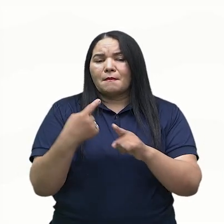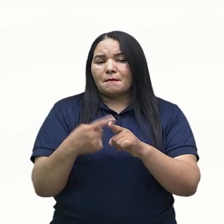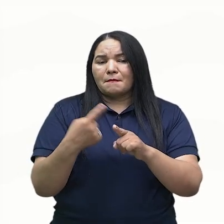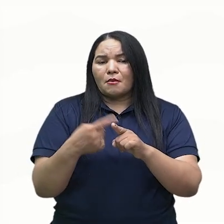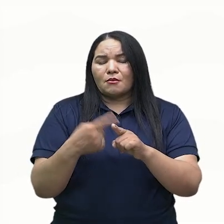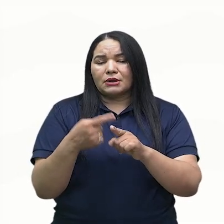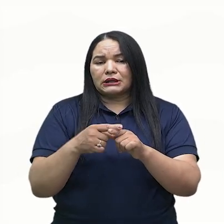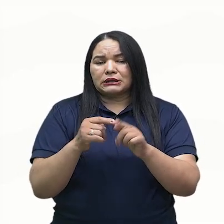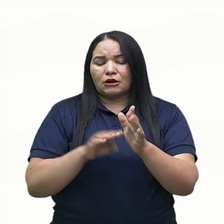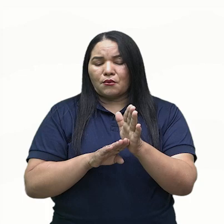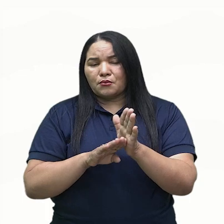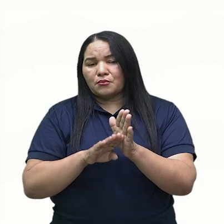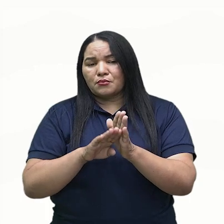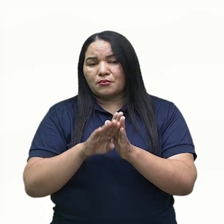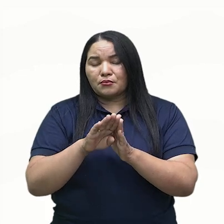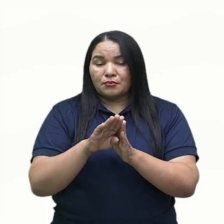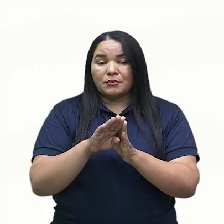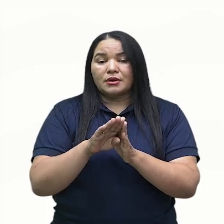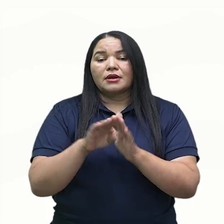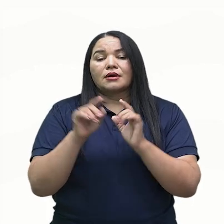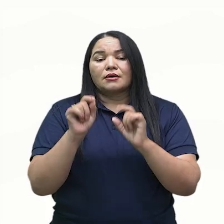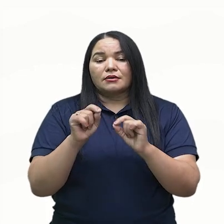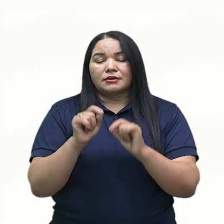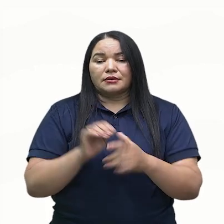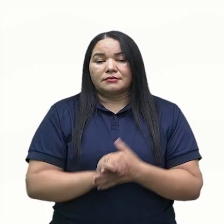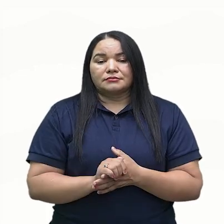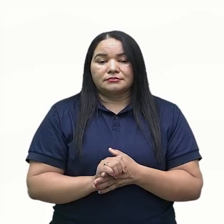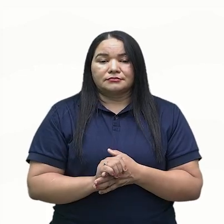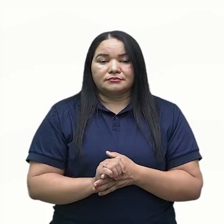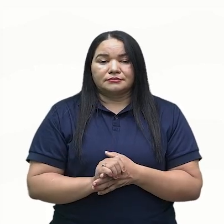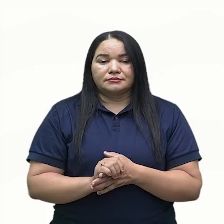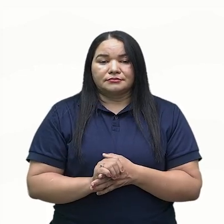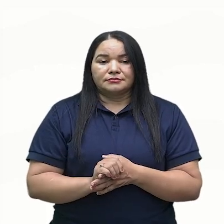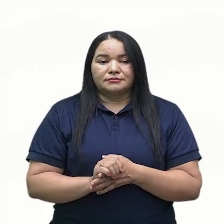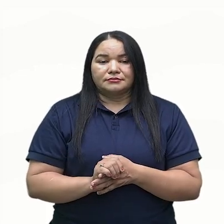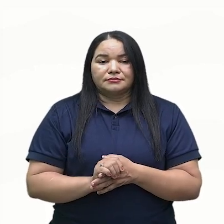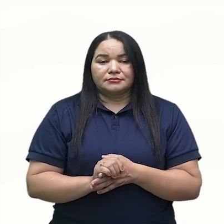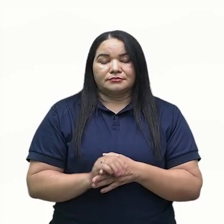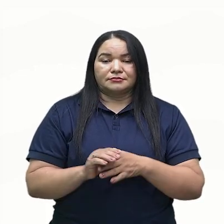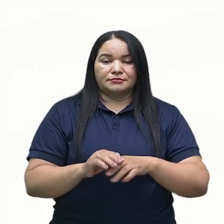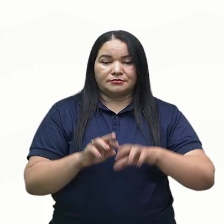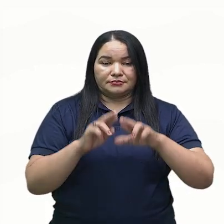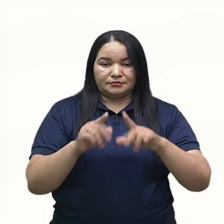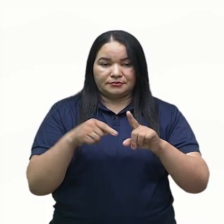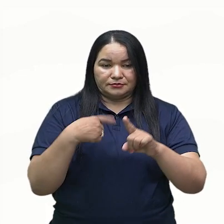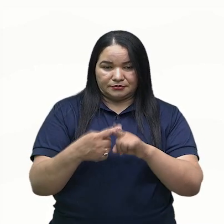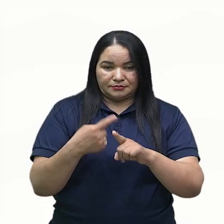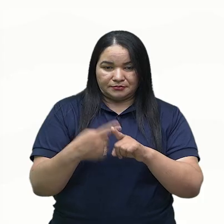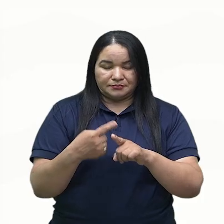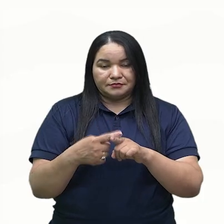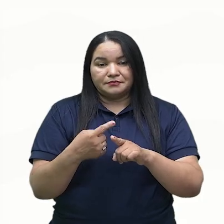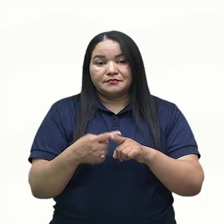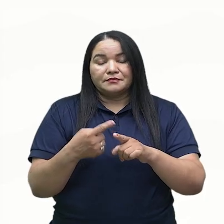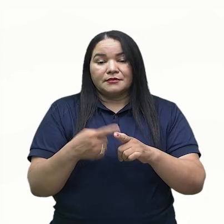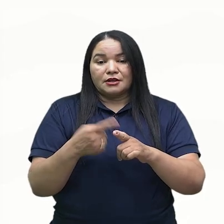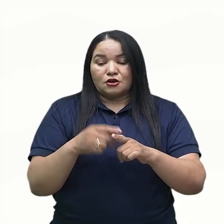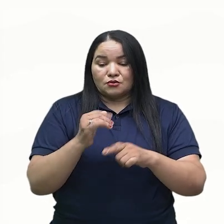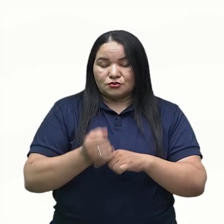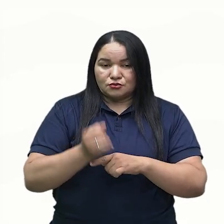Por que é linear? Por que esse crescimento, esse decrescimento, ele vai ser linear? Justamente